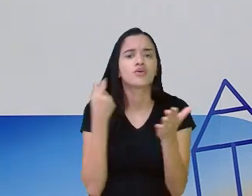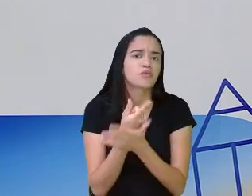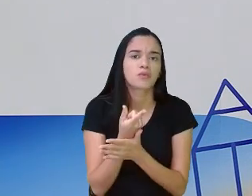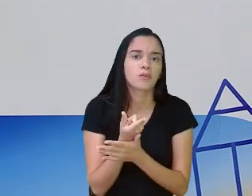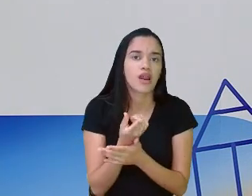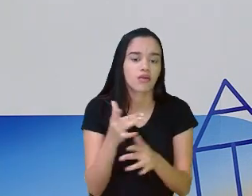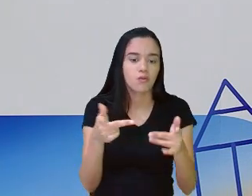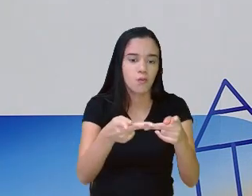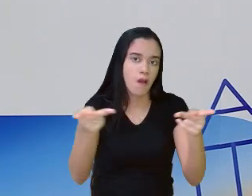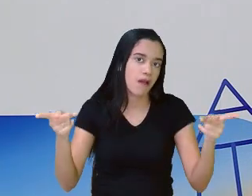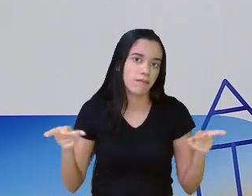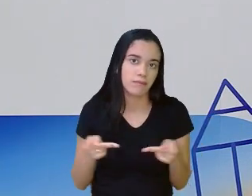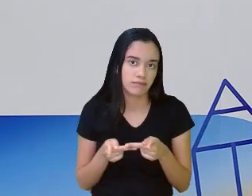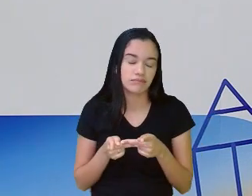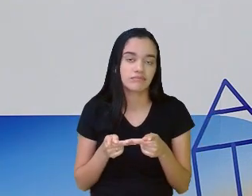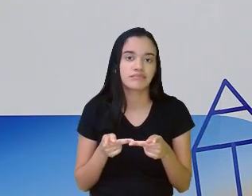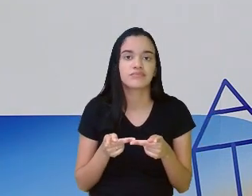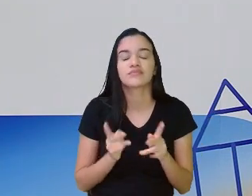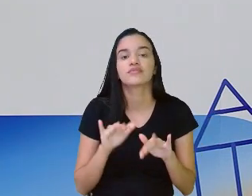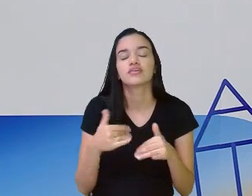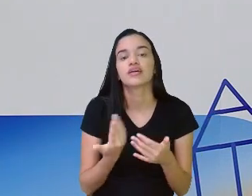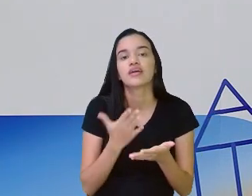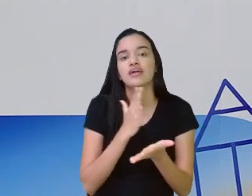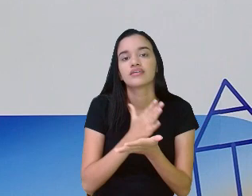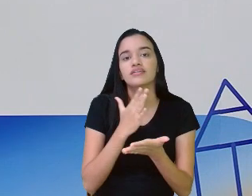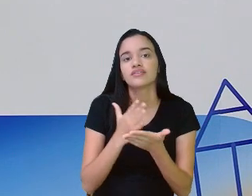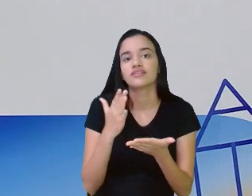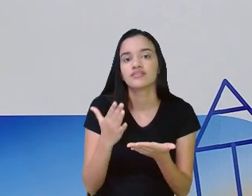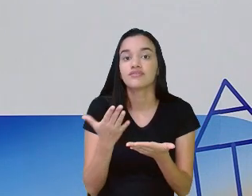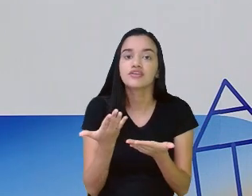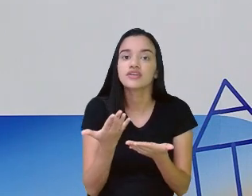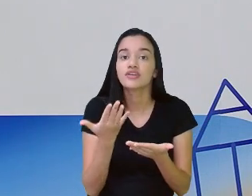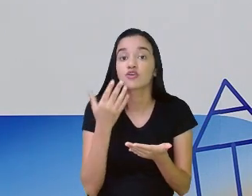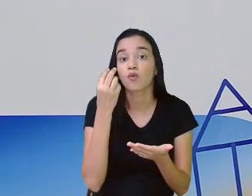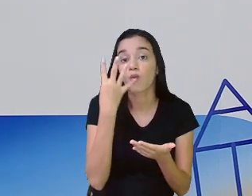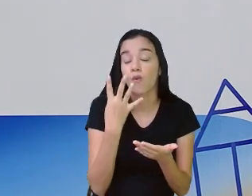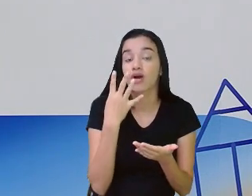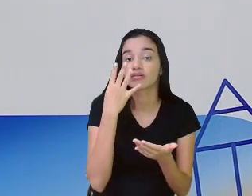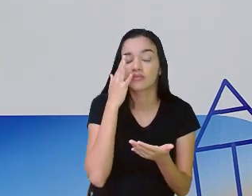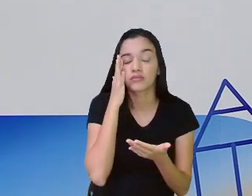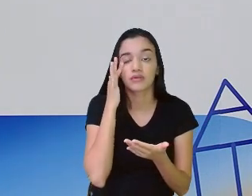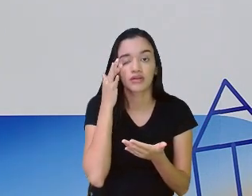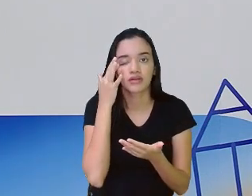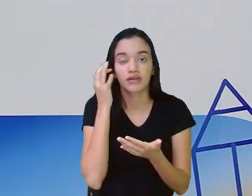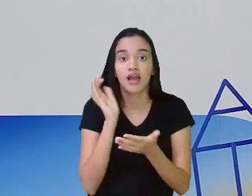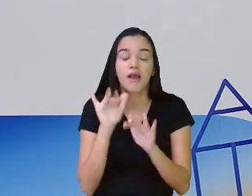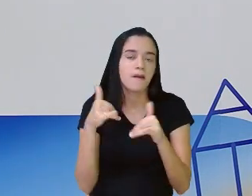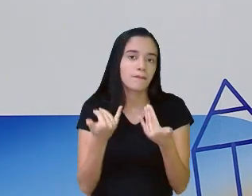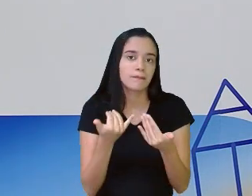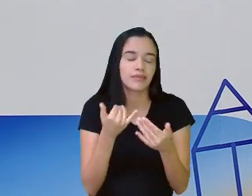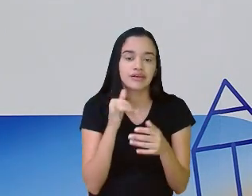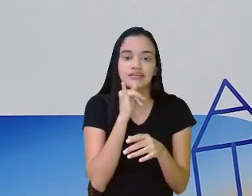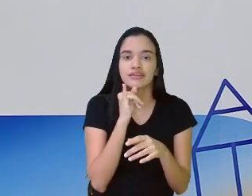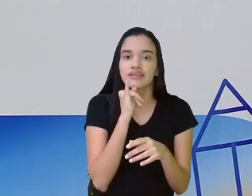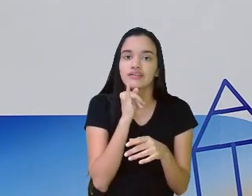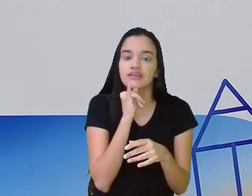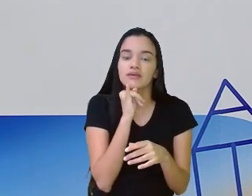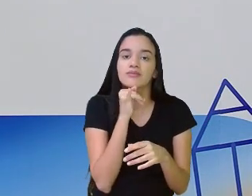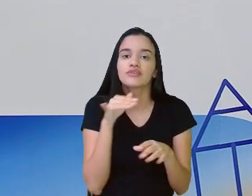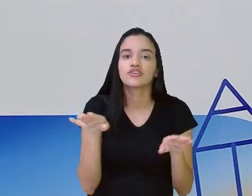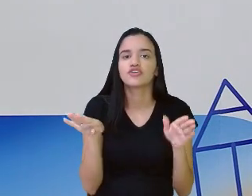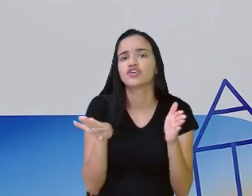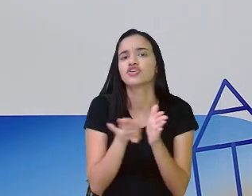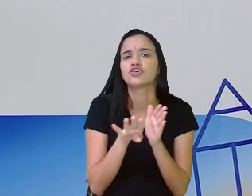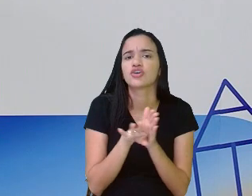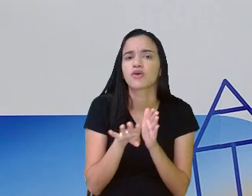uma pizza. Iriam dividir em quantas? Em 4 partes. Mas, de repente, chegou aquela